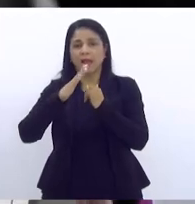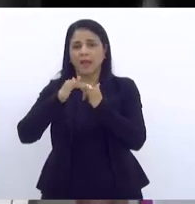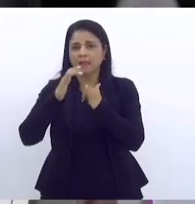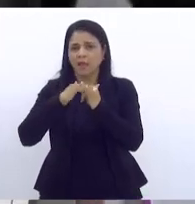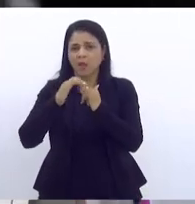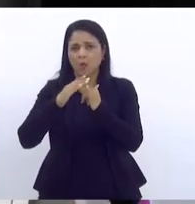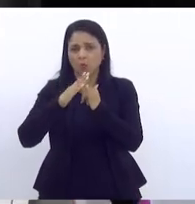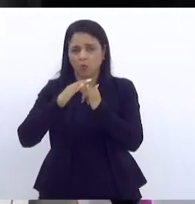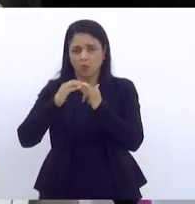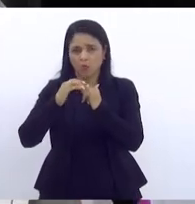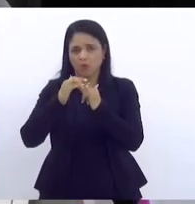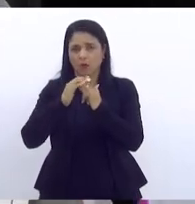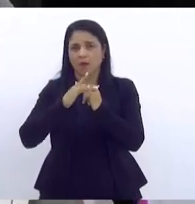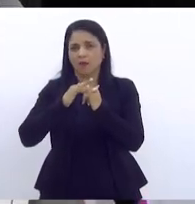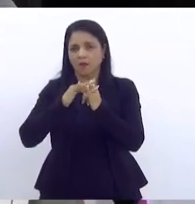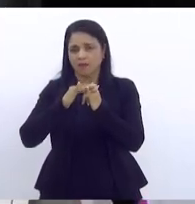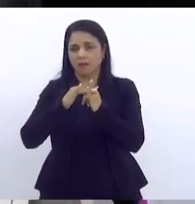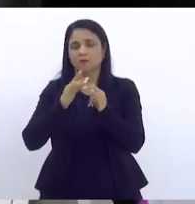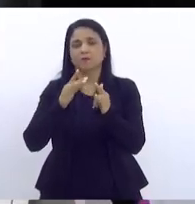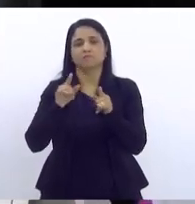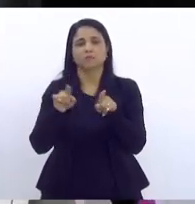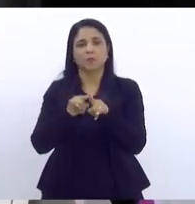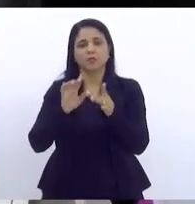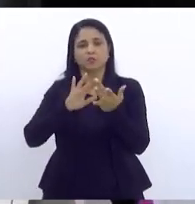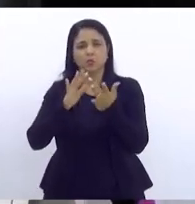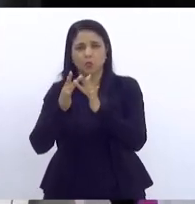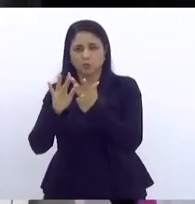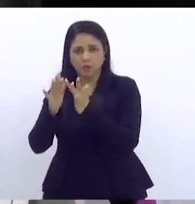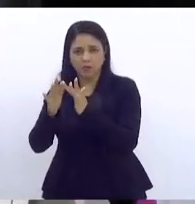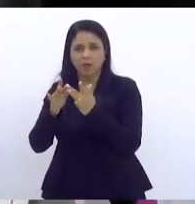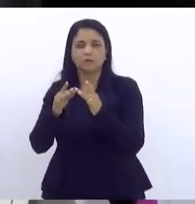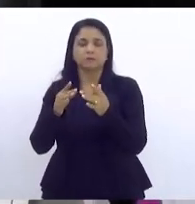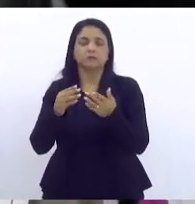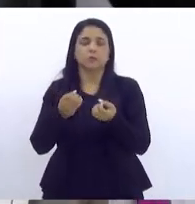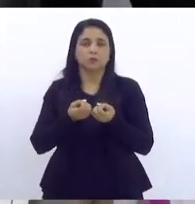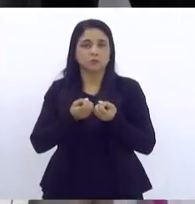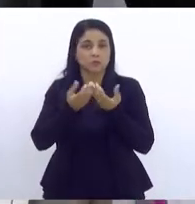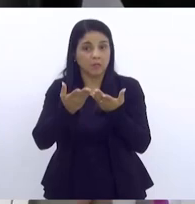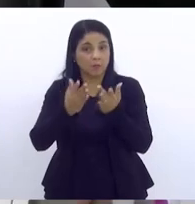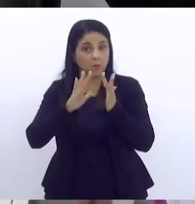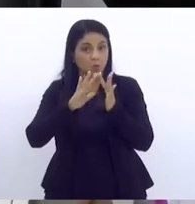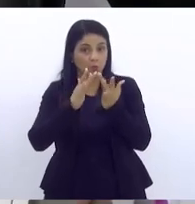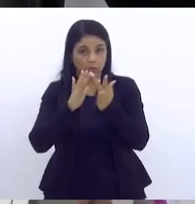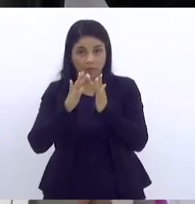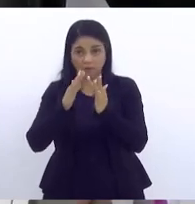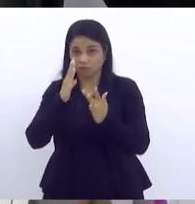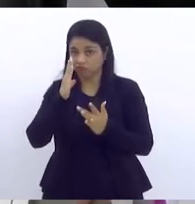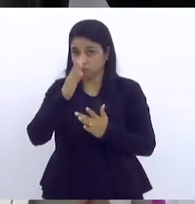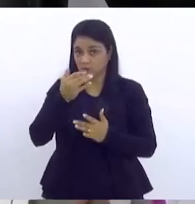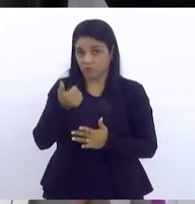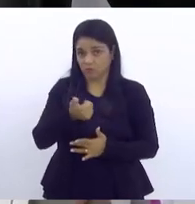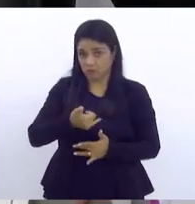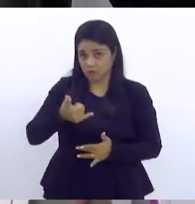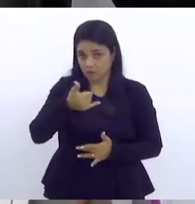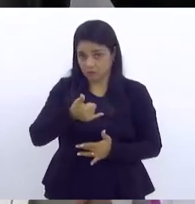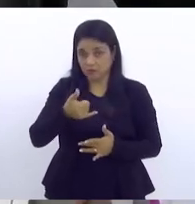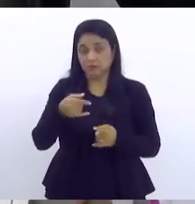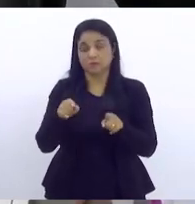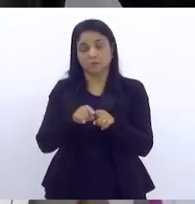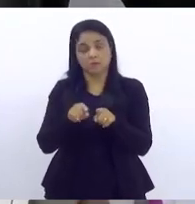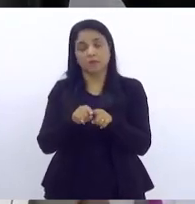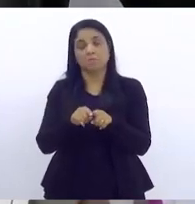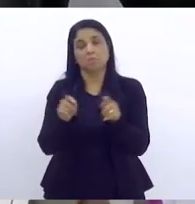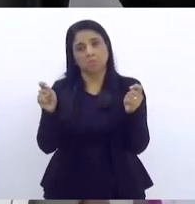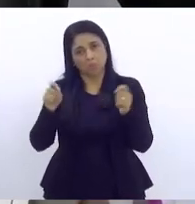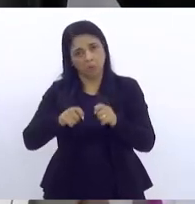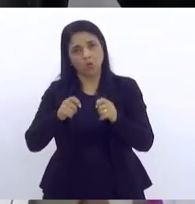eh posso estar depois aqui disponibilizando também eh o o meu contato direto eh de forma que em